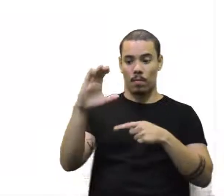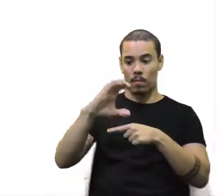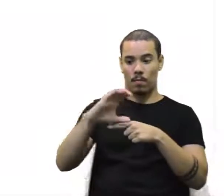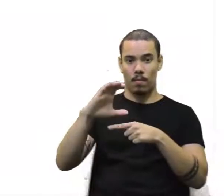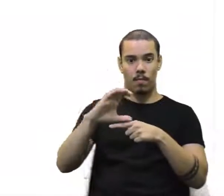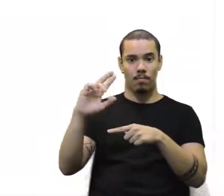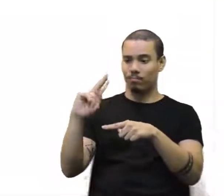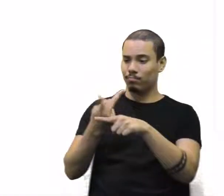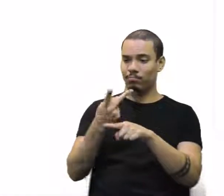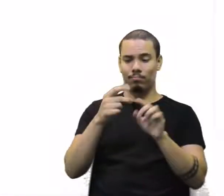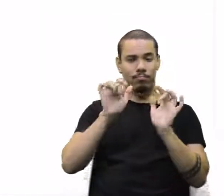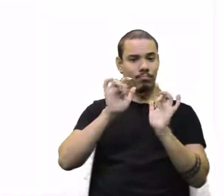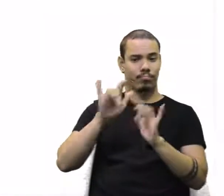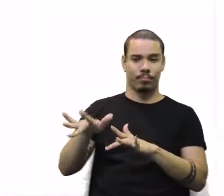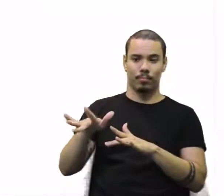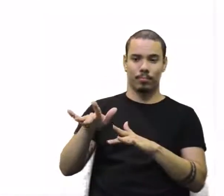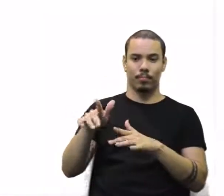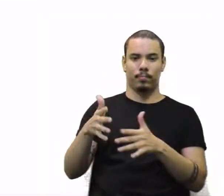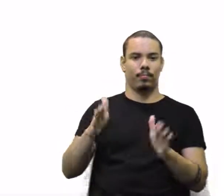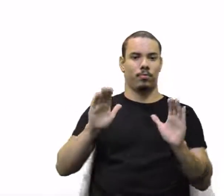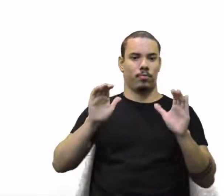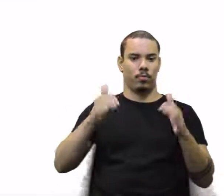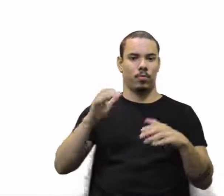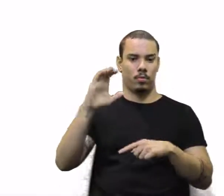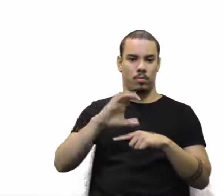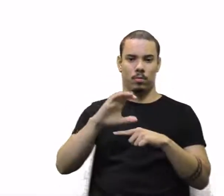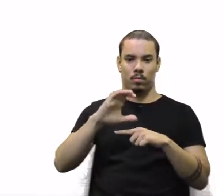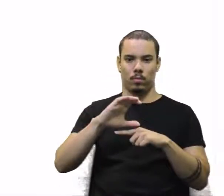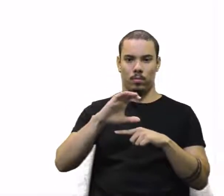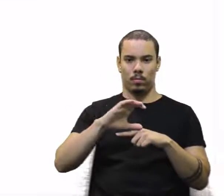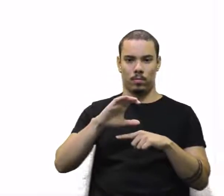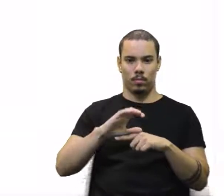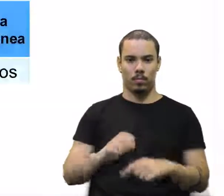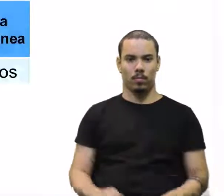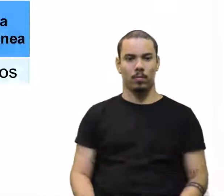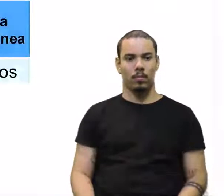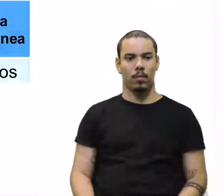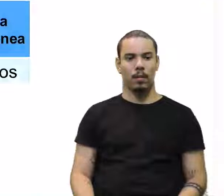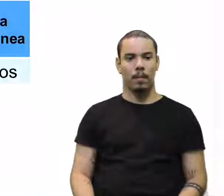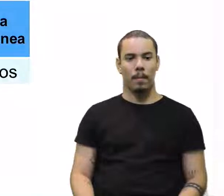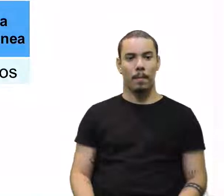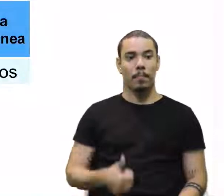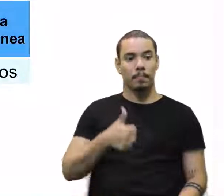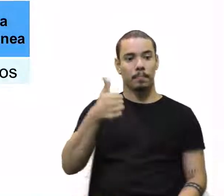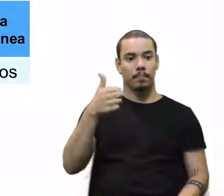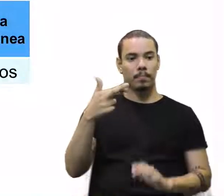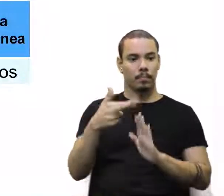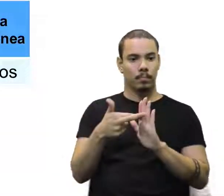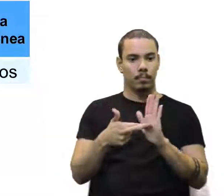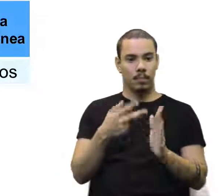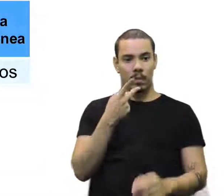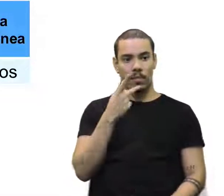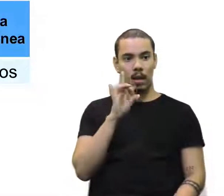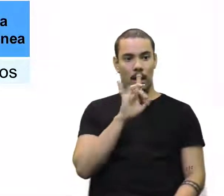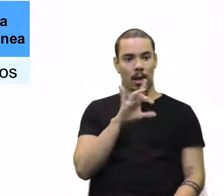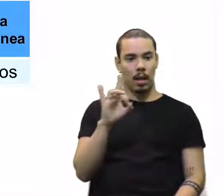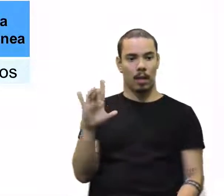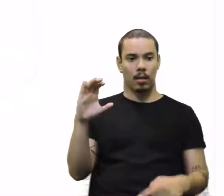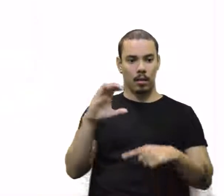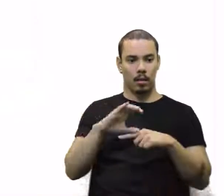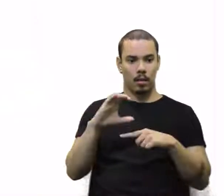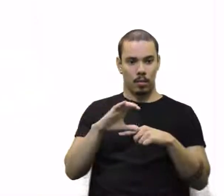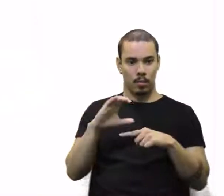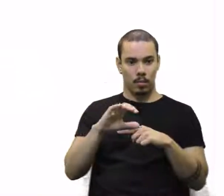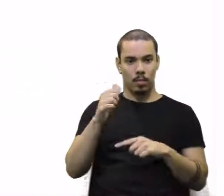para a gente poder ter essa relação de classificação. Tá, primeira regra diz que cada carbono primário vale